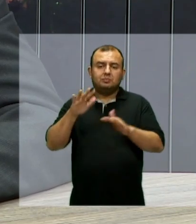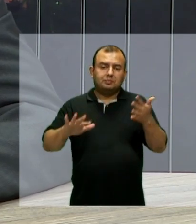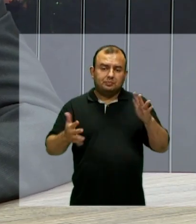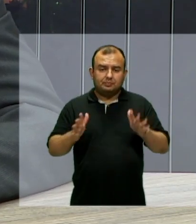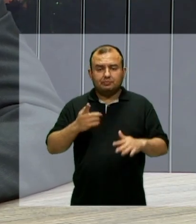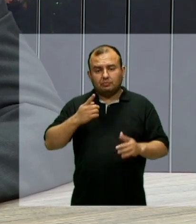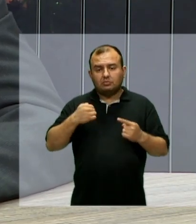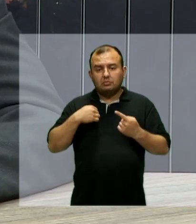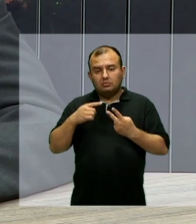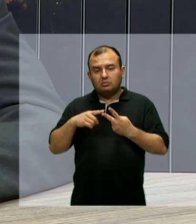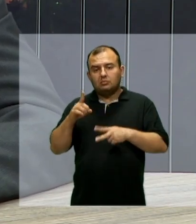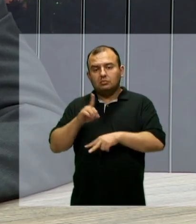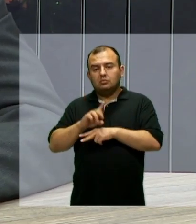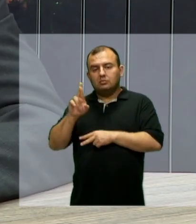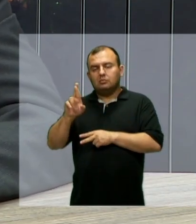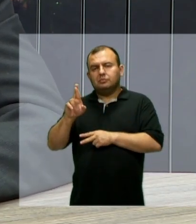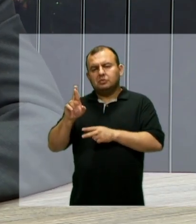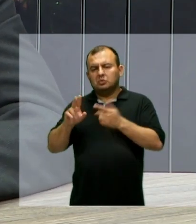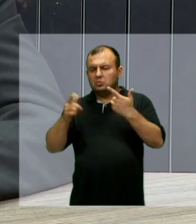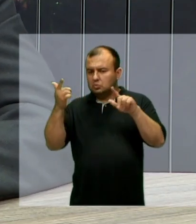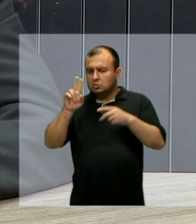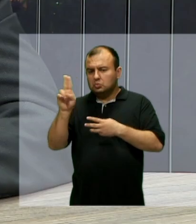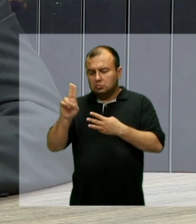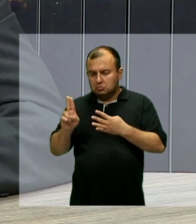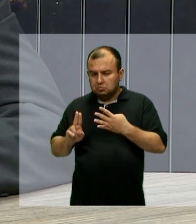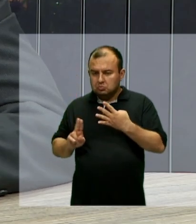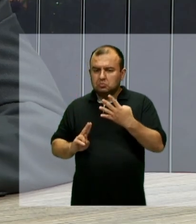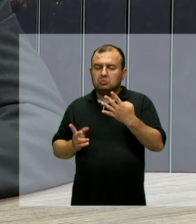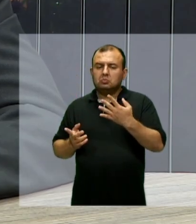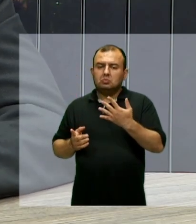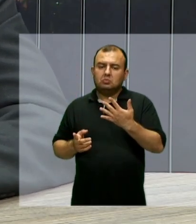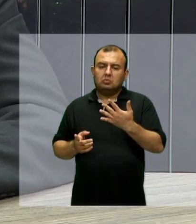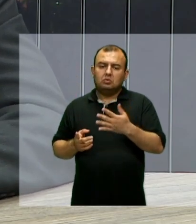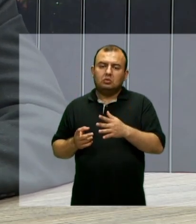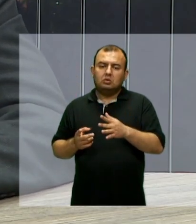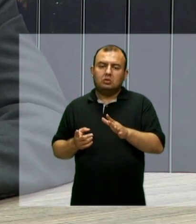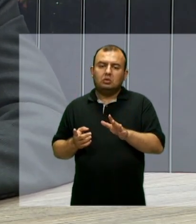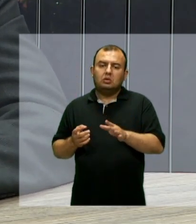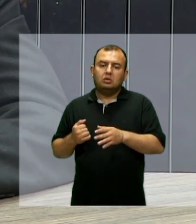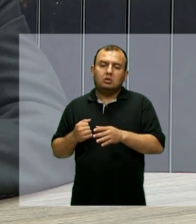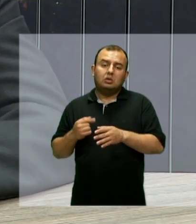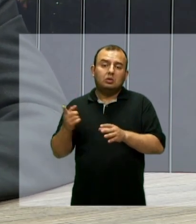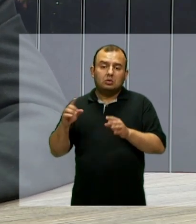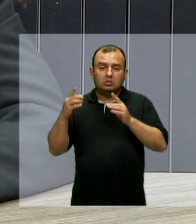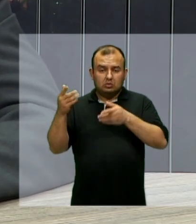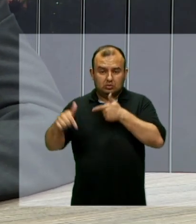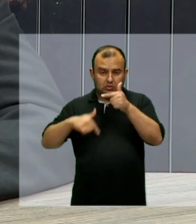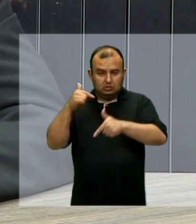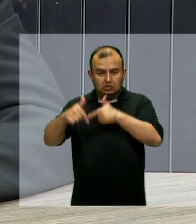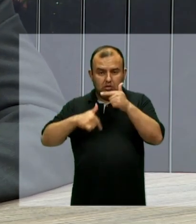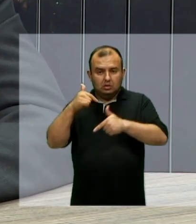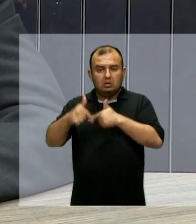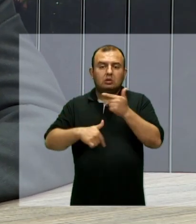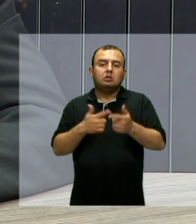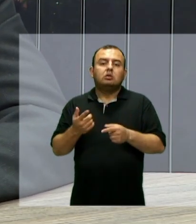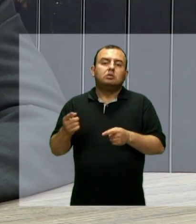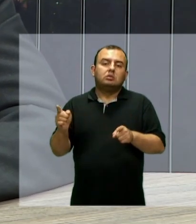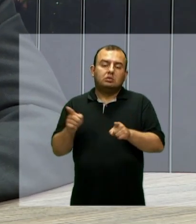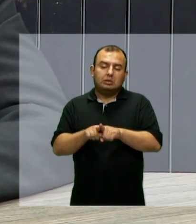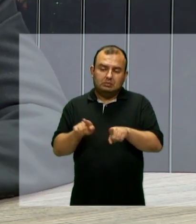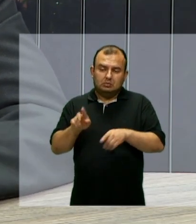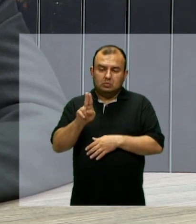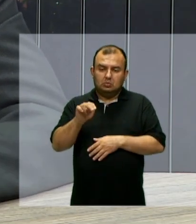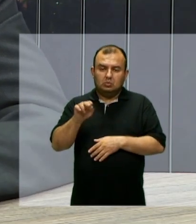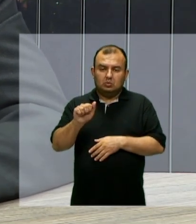digo nós, é eu, doutora Melina, doutora Fernanda, doutor Guilherme, doutora Maria Beatriz, que trabalham no